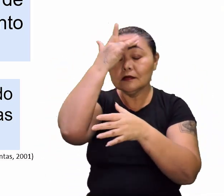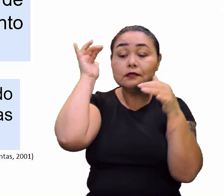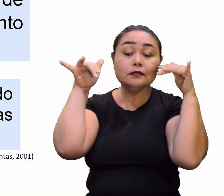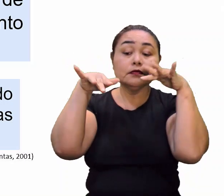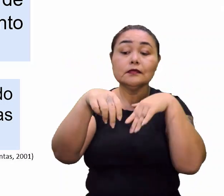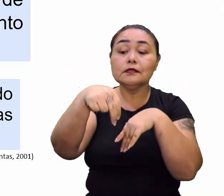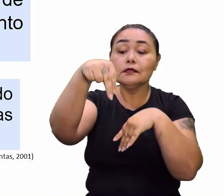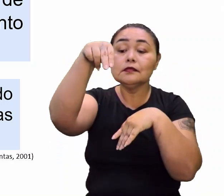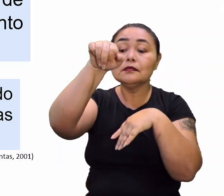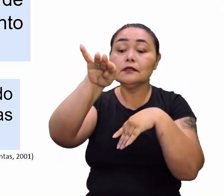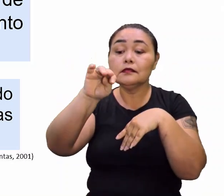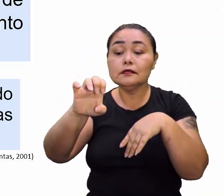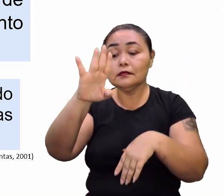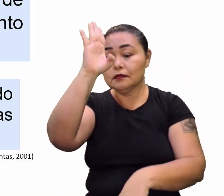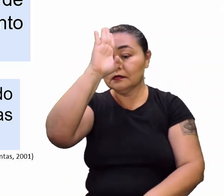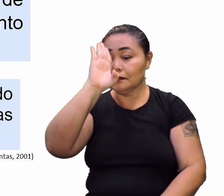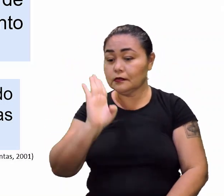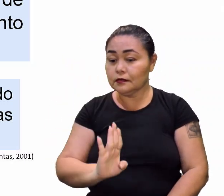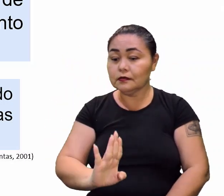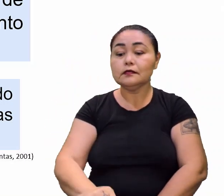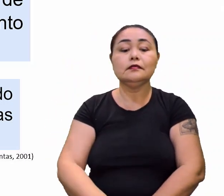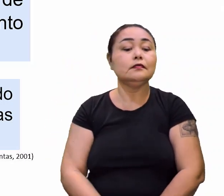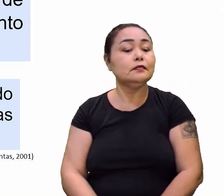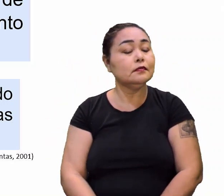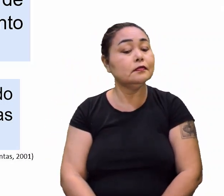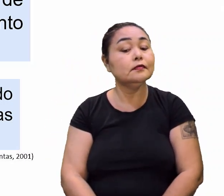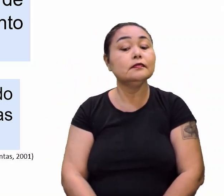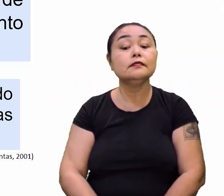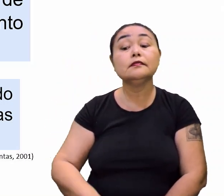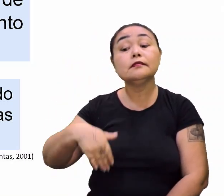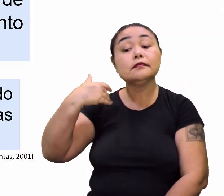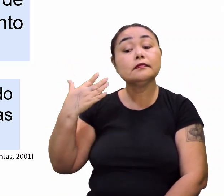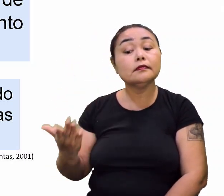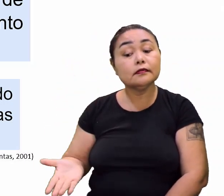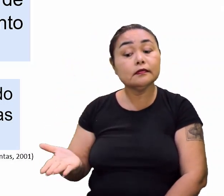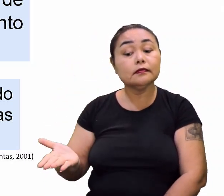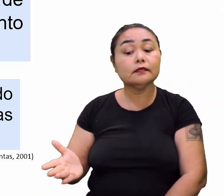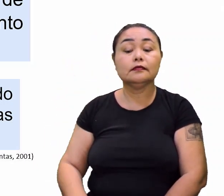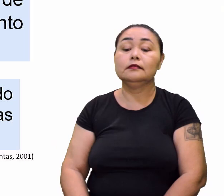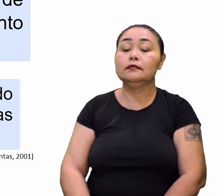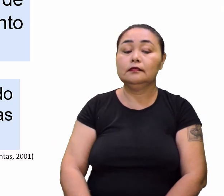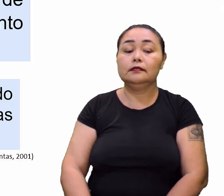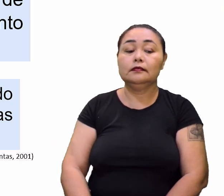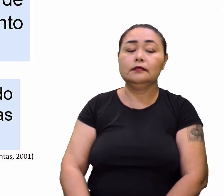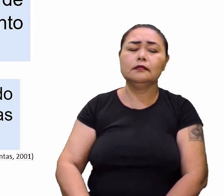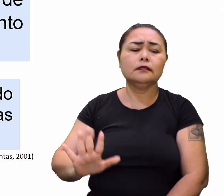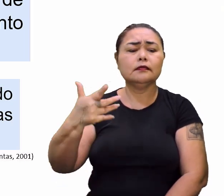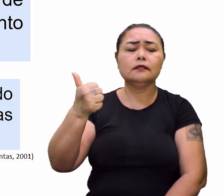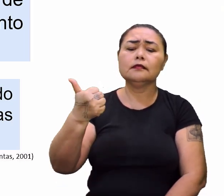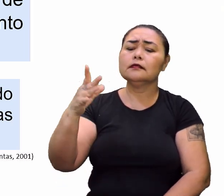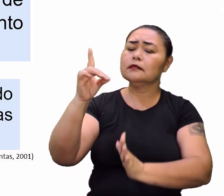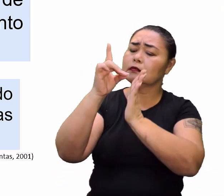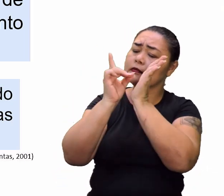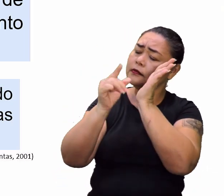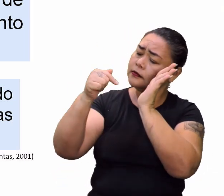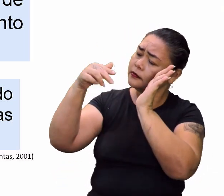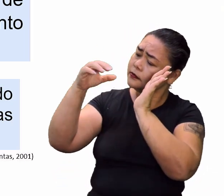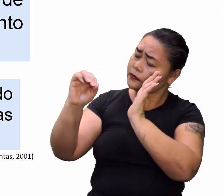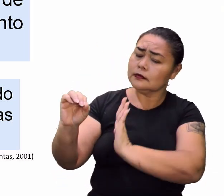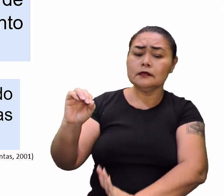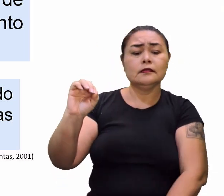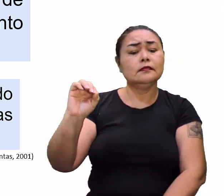do noroeste do Brasil. É isso aí. Bem, olha só. Lá na década de